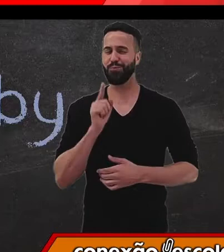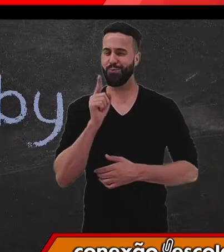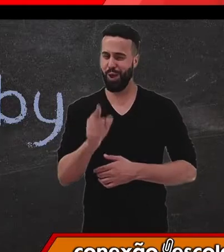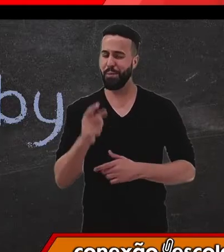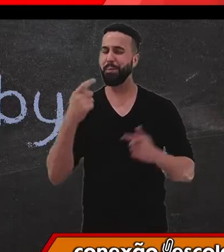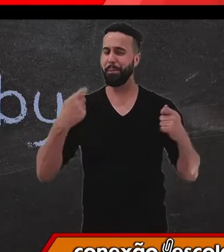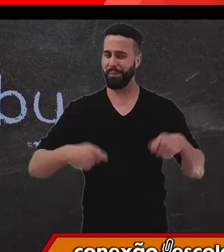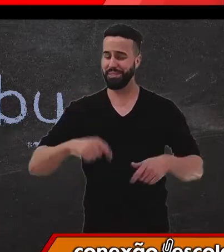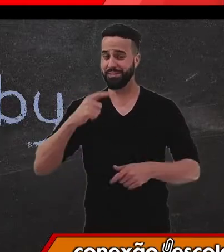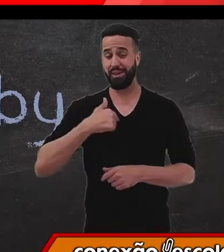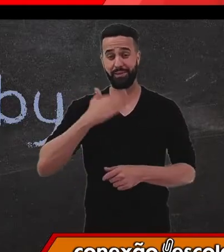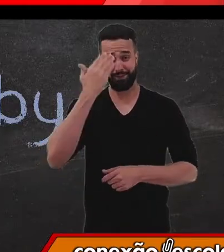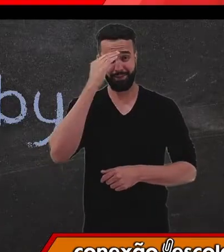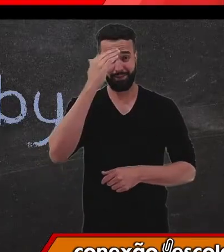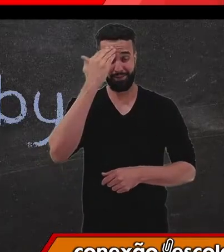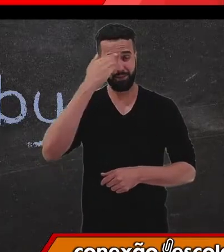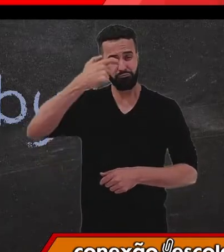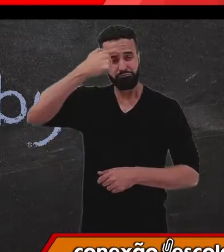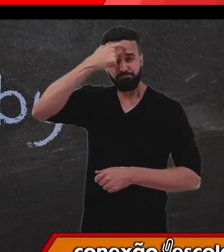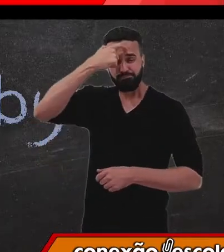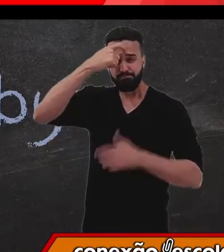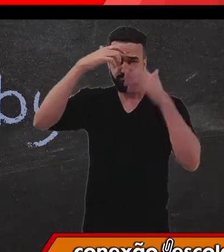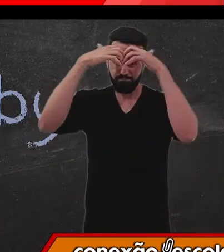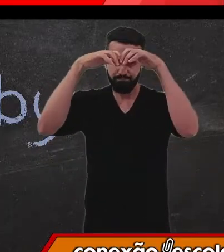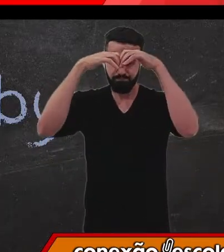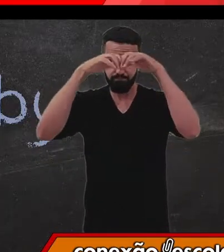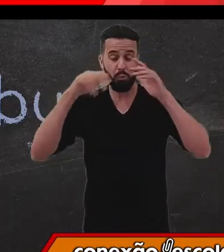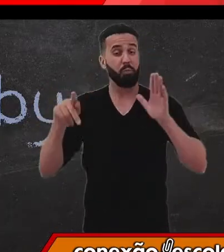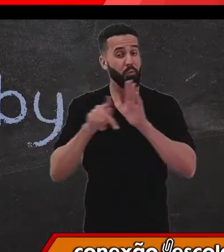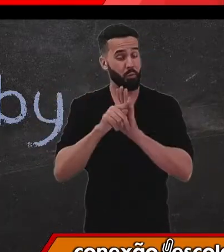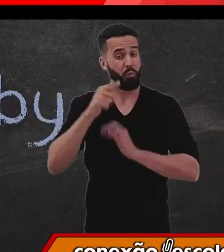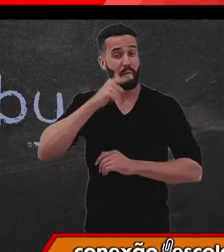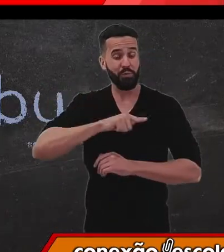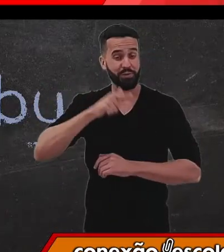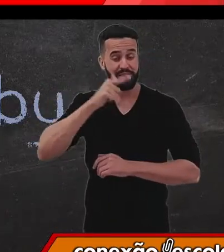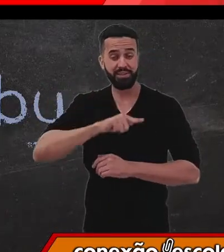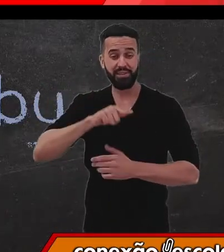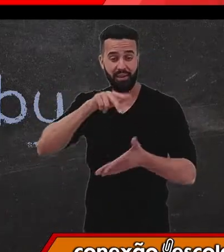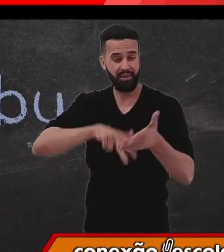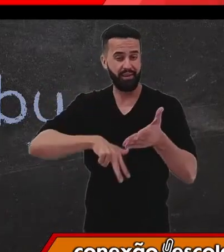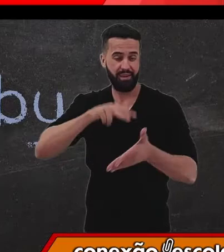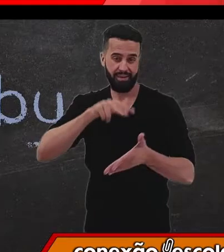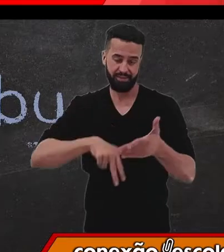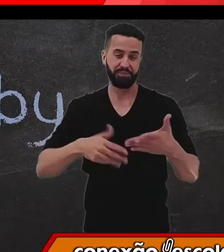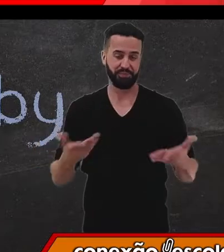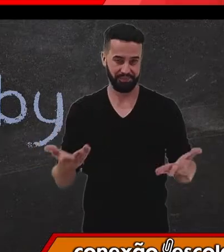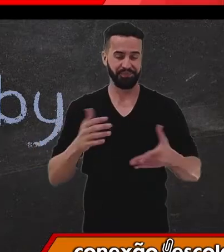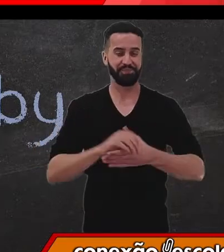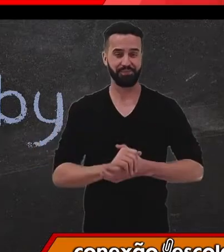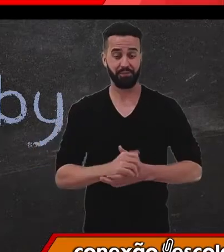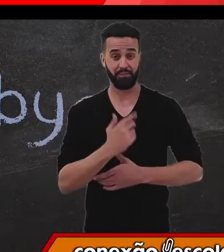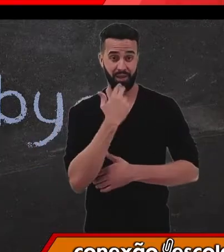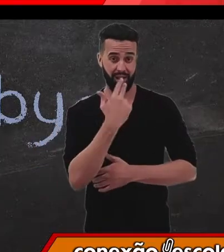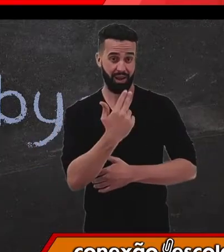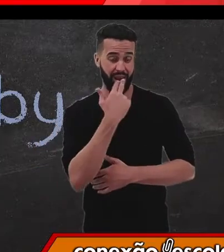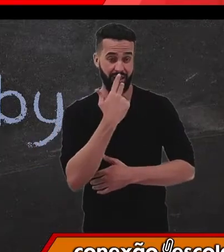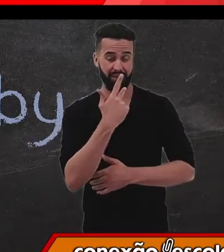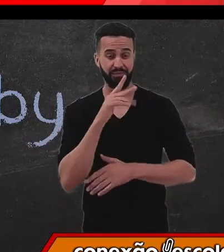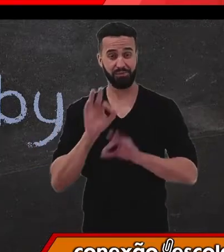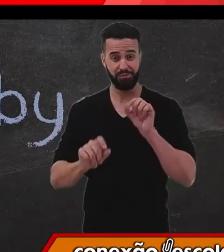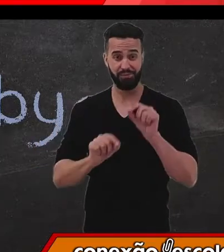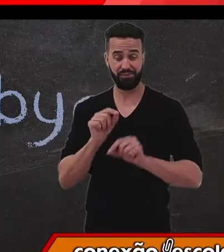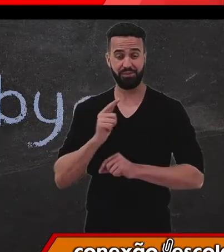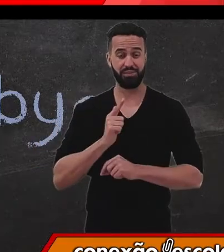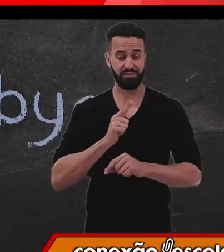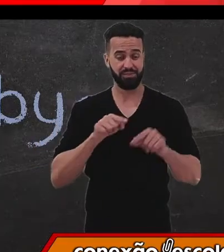entendimento, da sua cabeça, para atingir o objetivo de leitura, né? E o inglês, obviamente, está presente